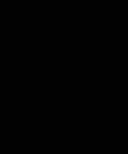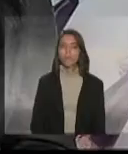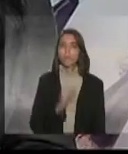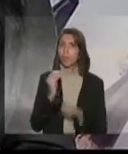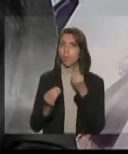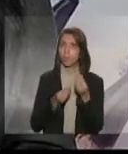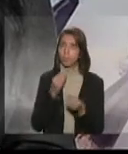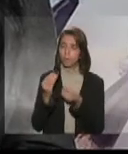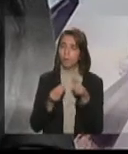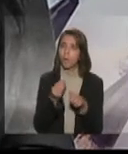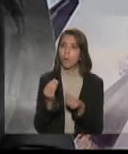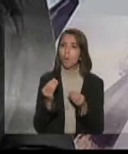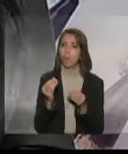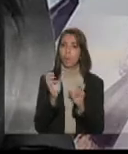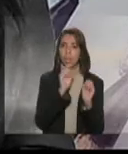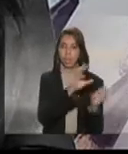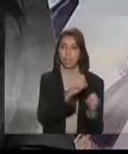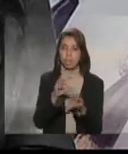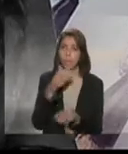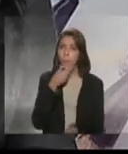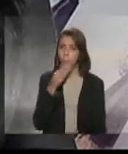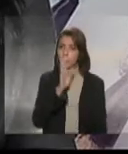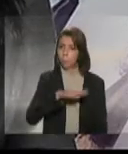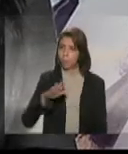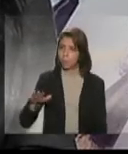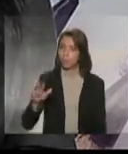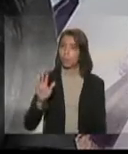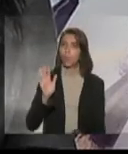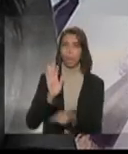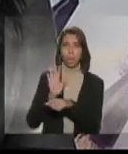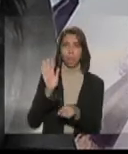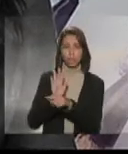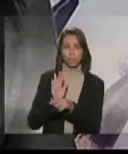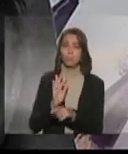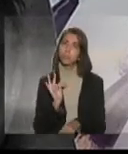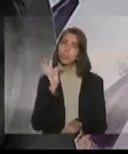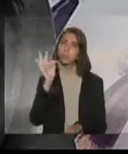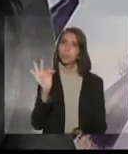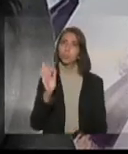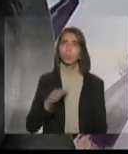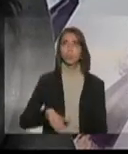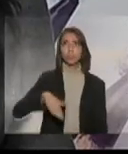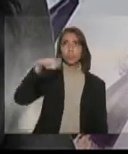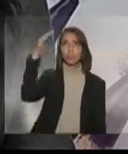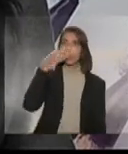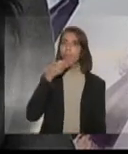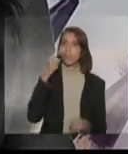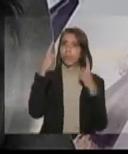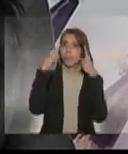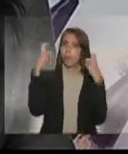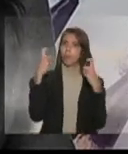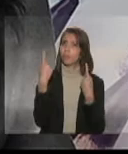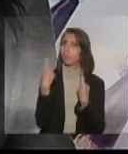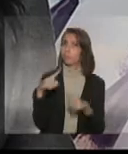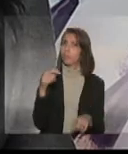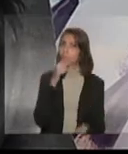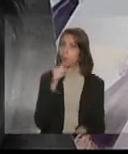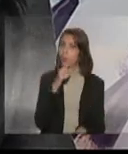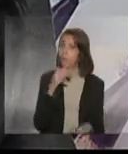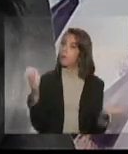como podemos contribuir na educação dos meninos para que eles não se tornem homens violentos com as